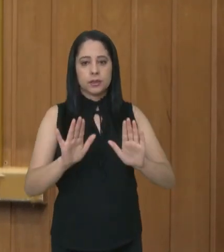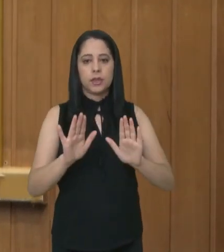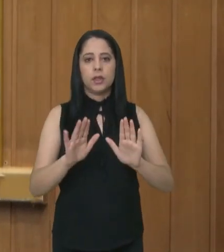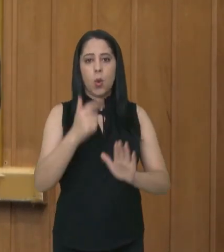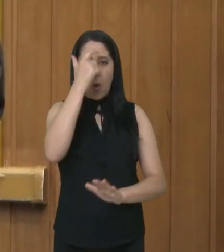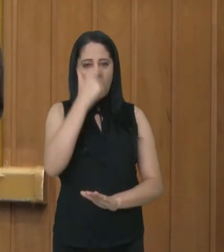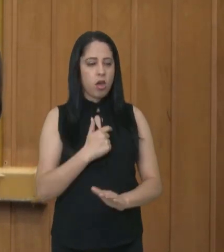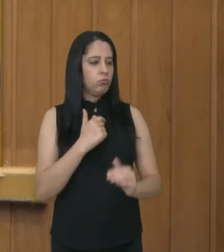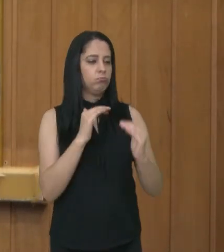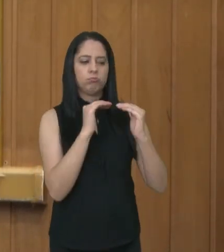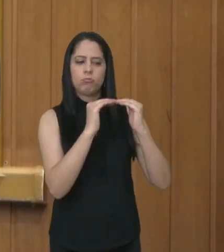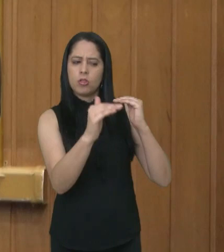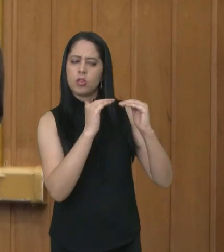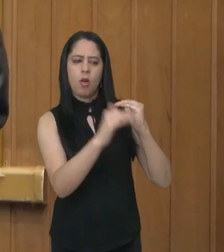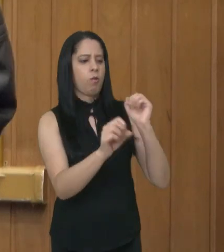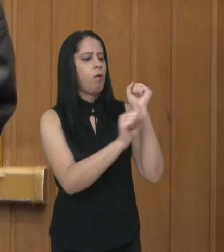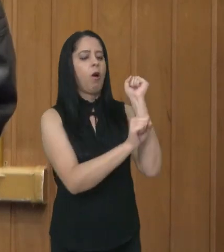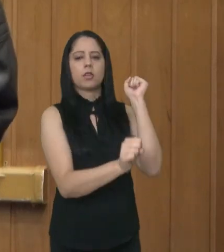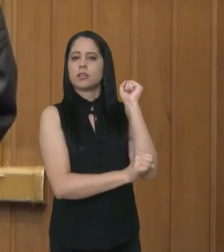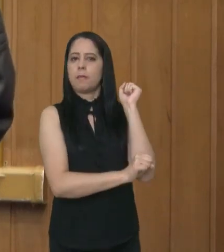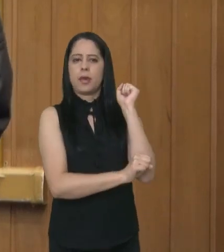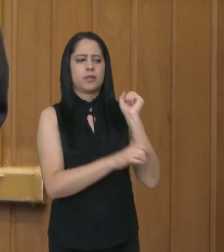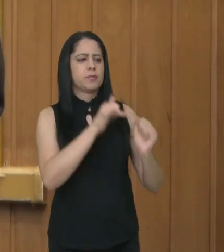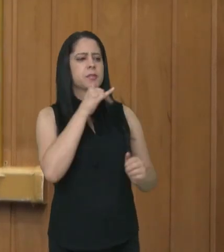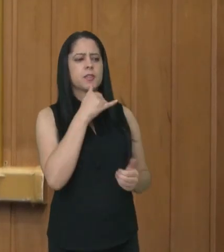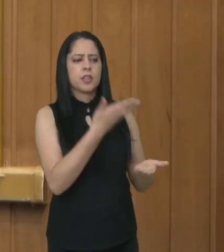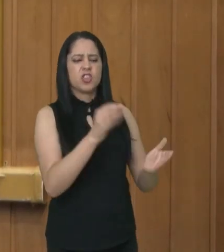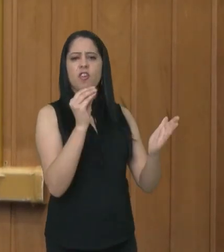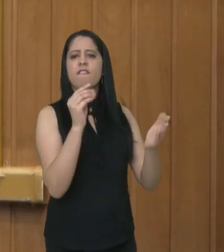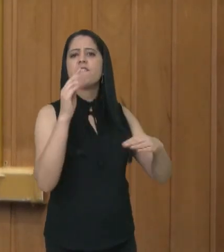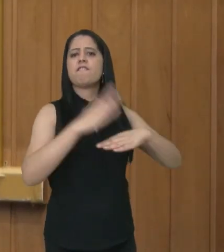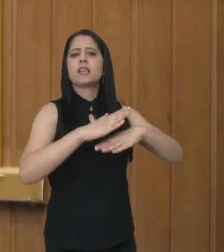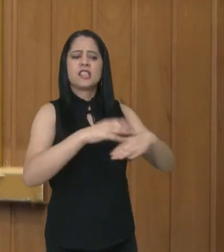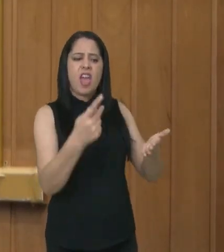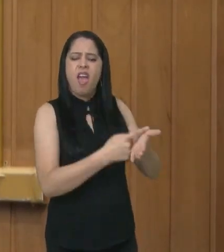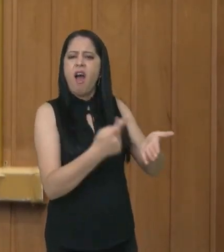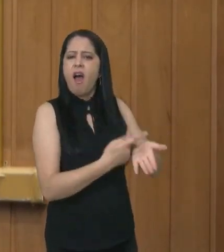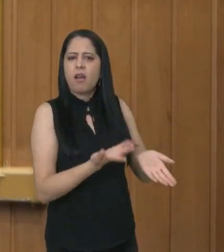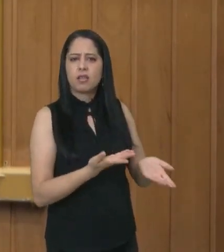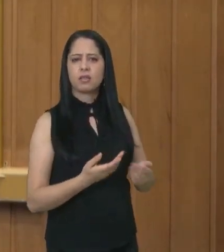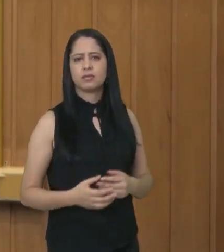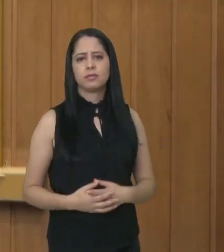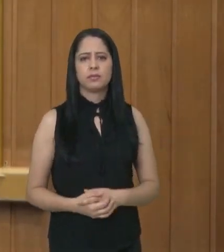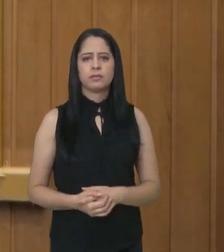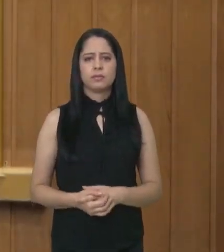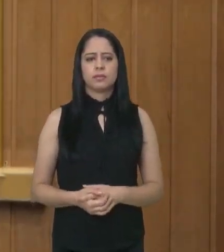minha indignação, a empresa Sabesp em nossa cidade. Obrigado, senhor presidente.